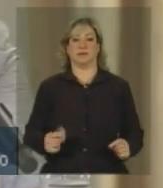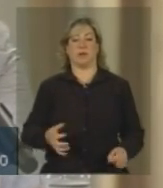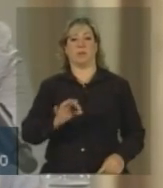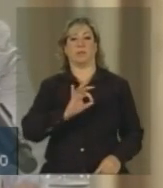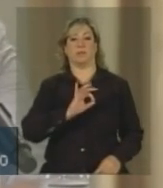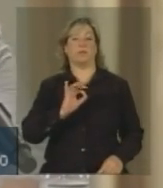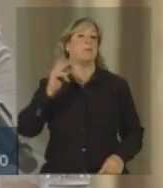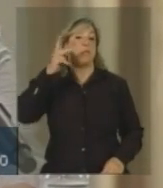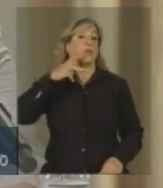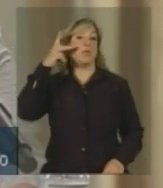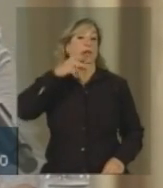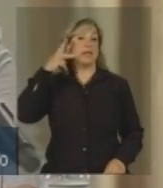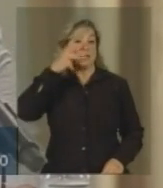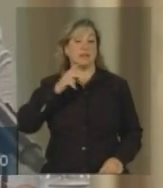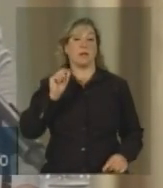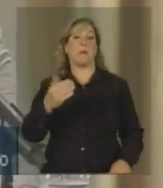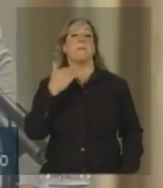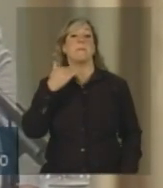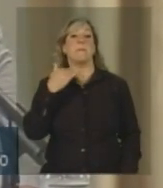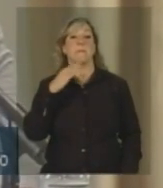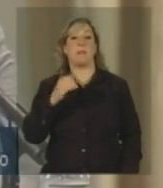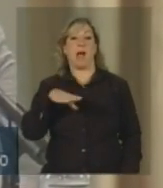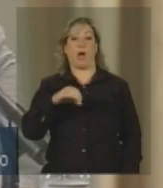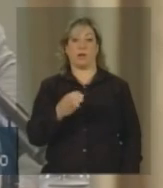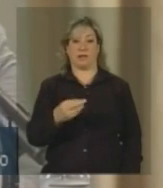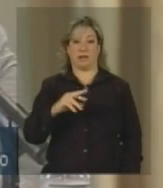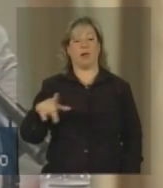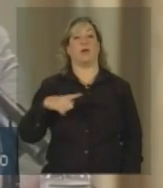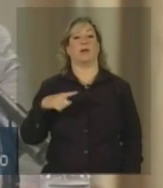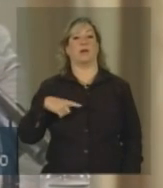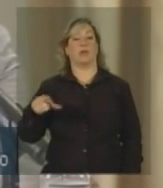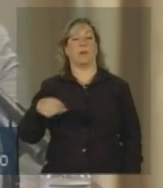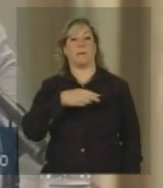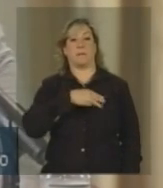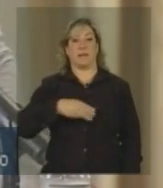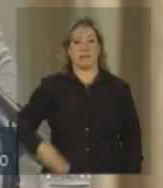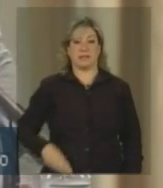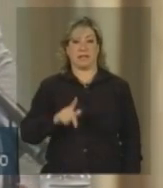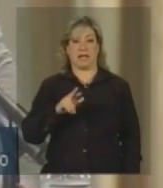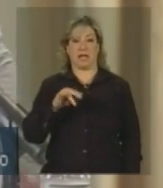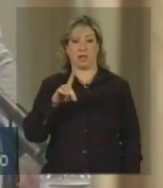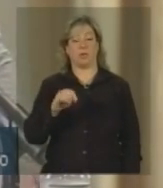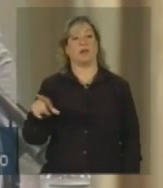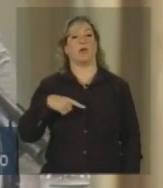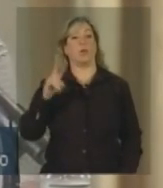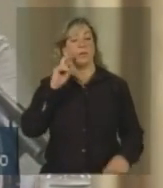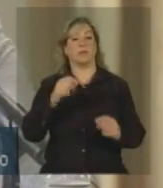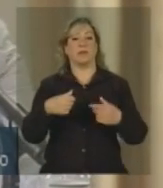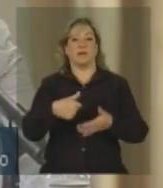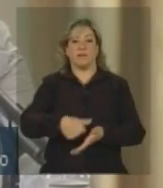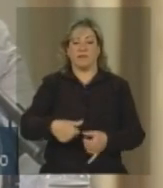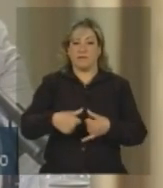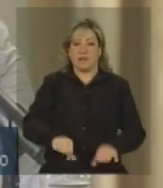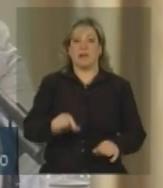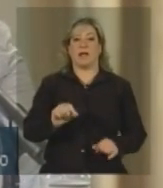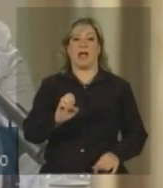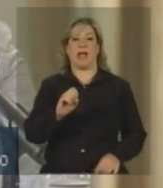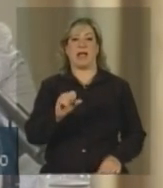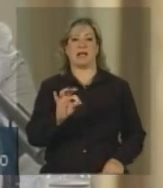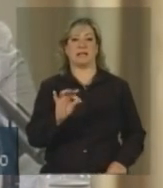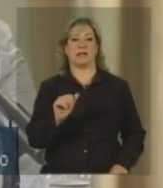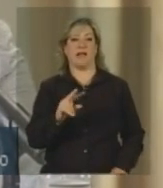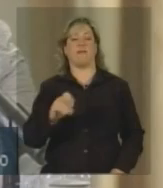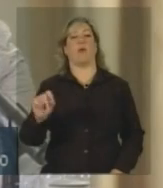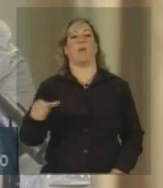política do Banco Central e a orientação do ministro Guido é no sentido de estabilizar o mercado brasileiro. Nós não